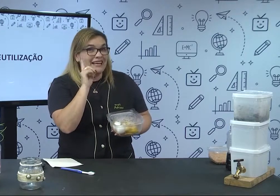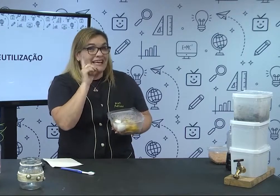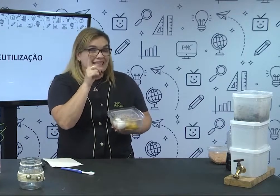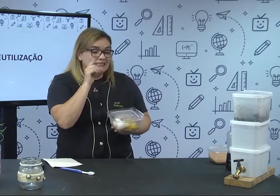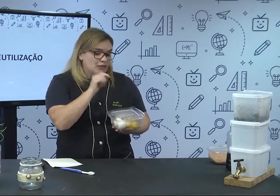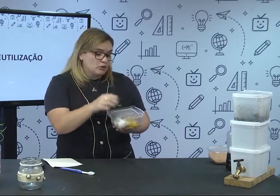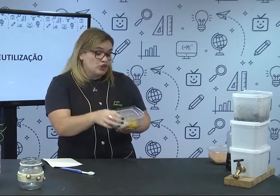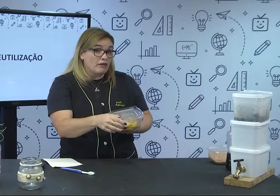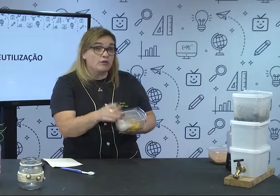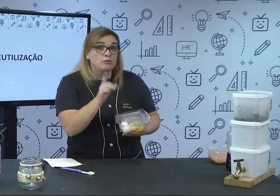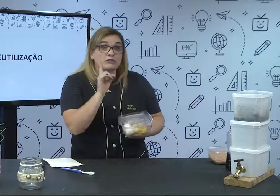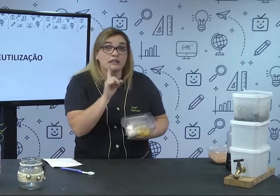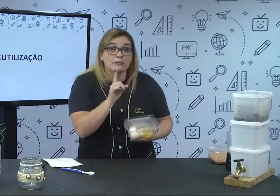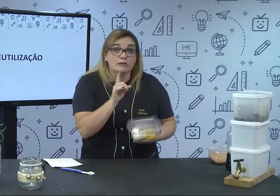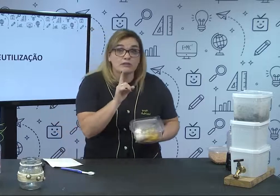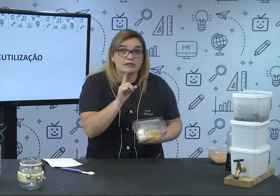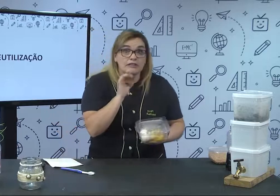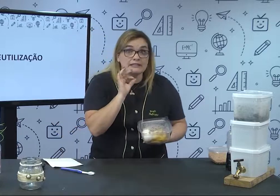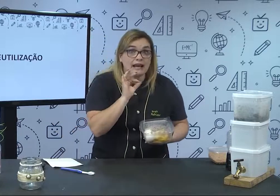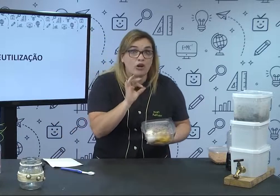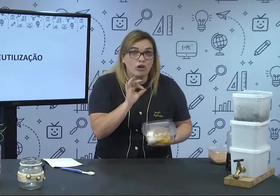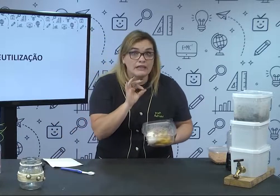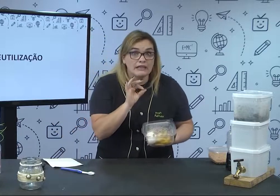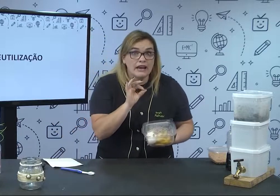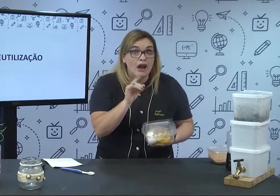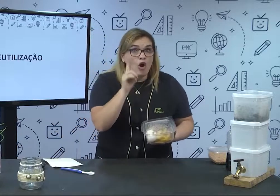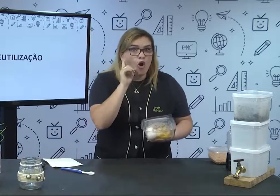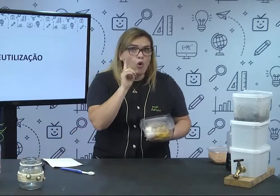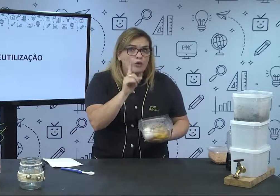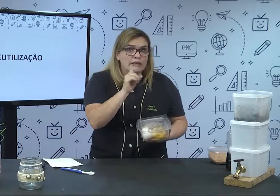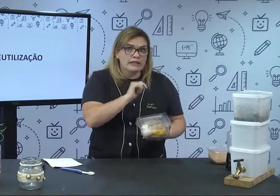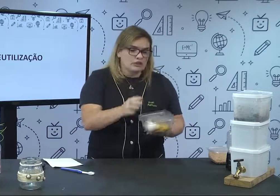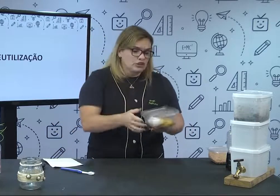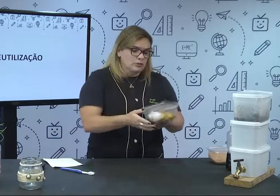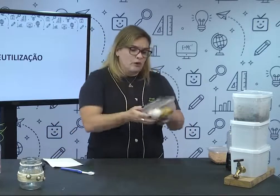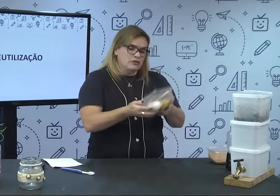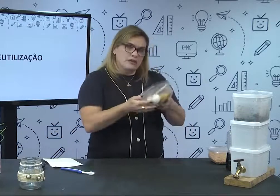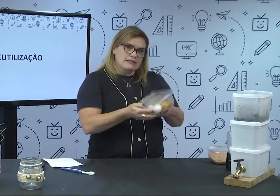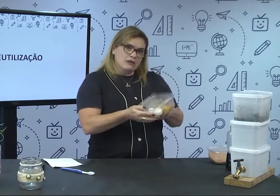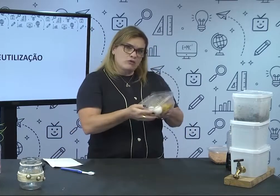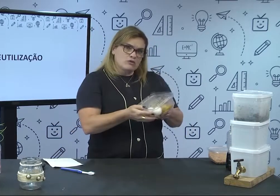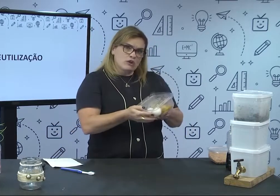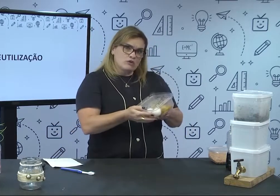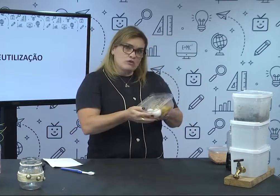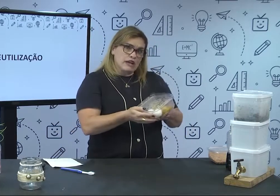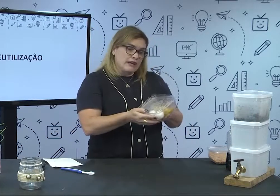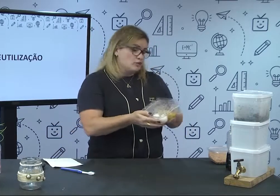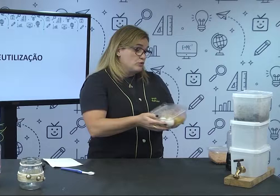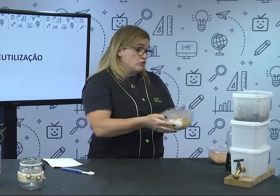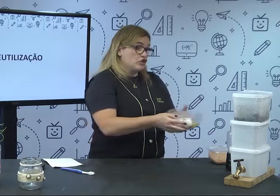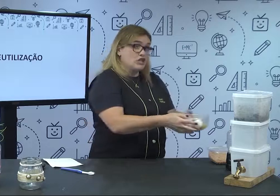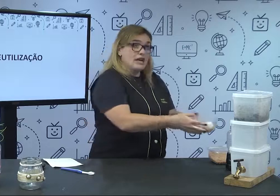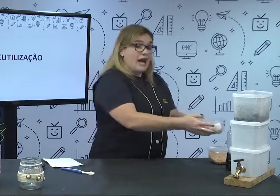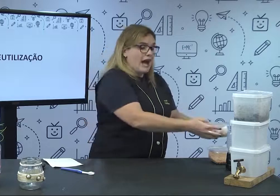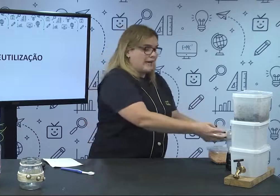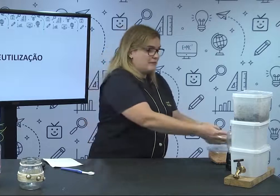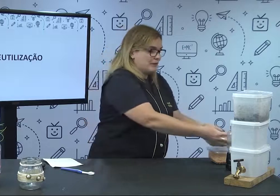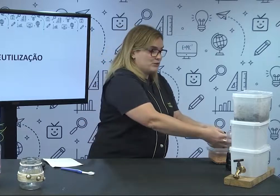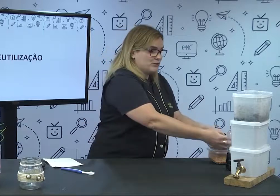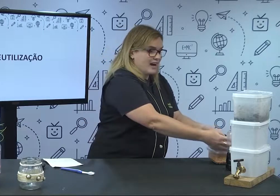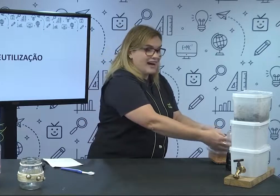Não, né? Então eu já vou mostrar para vocês agorinha o que que a gente pode fazer com os nossos restos